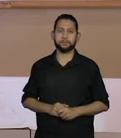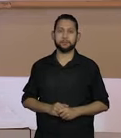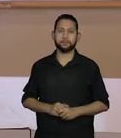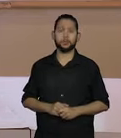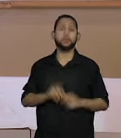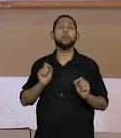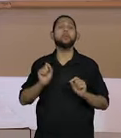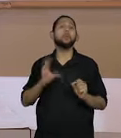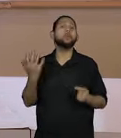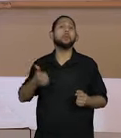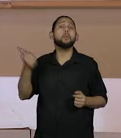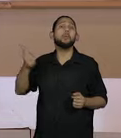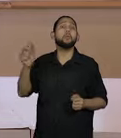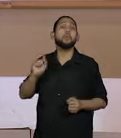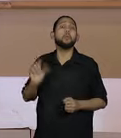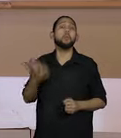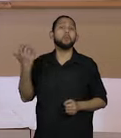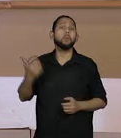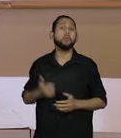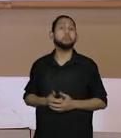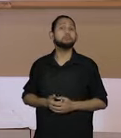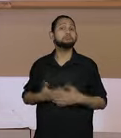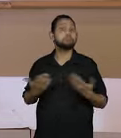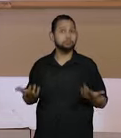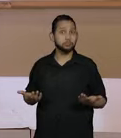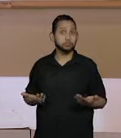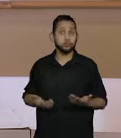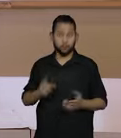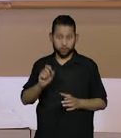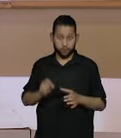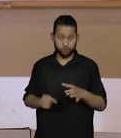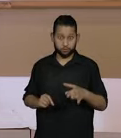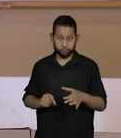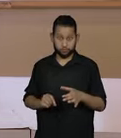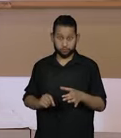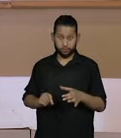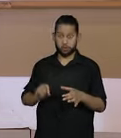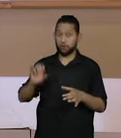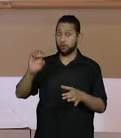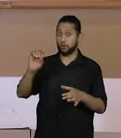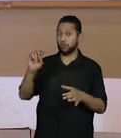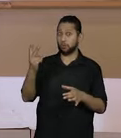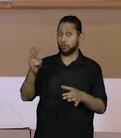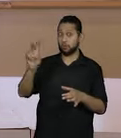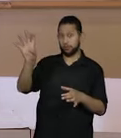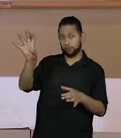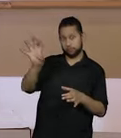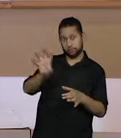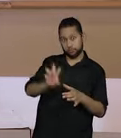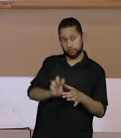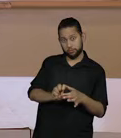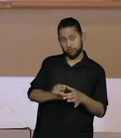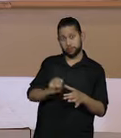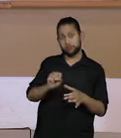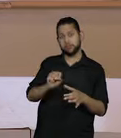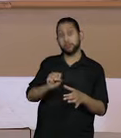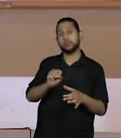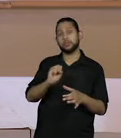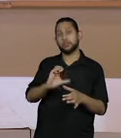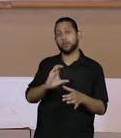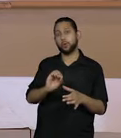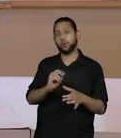O que está acontecendo aqui então? Nós estamos tendo a liberação de gás carbônico e vapor de